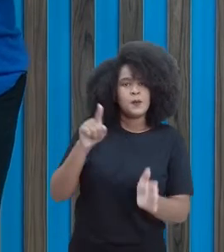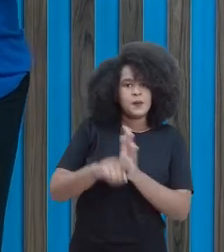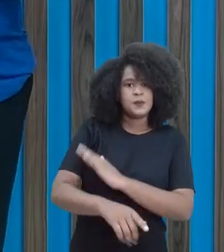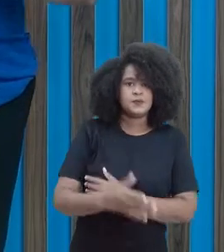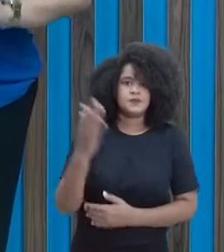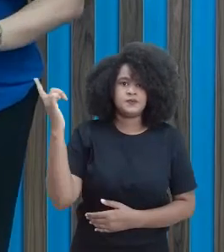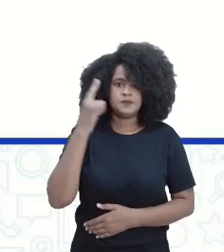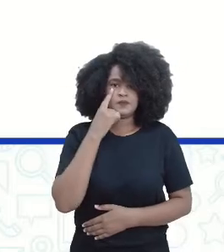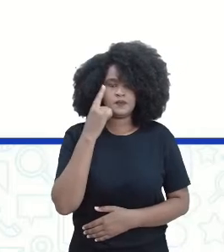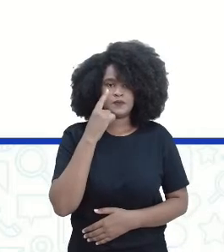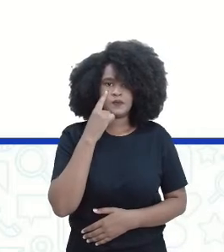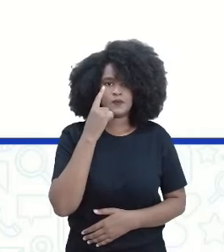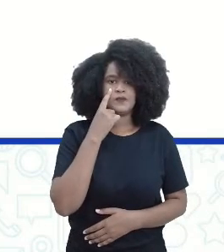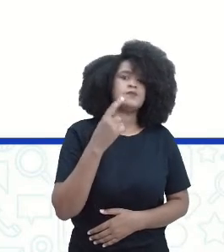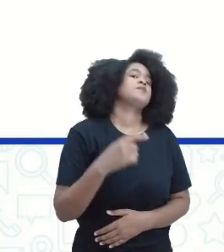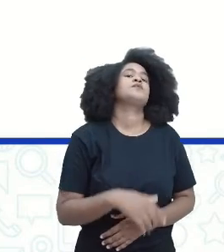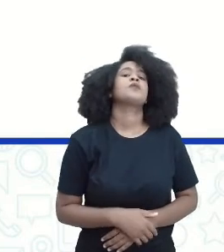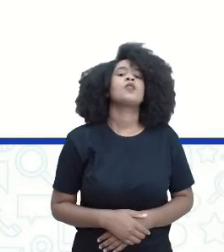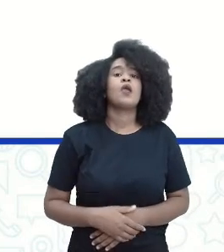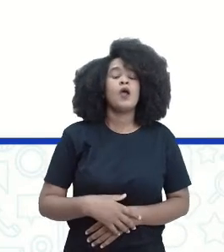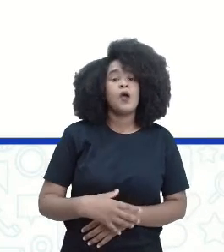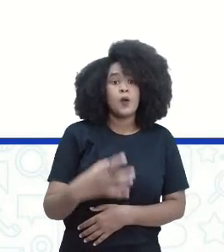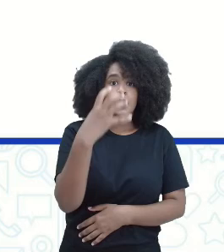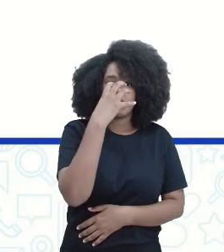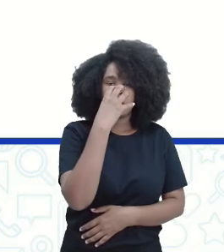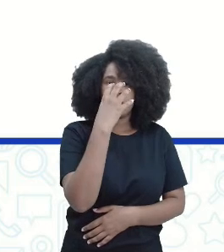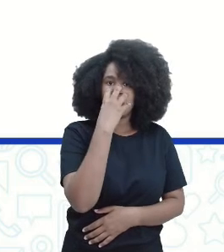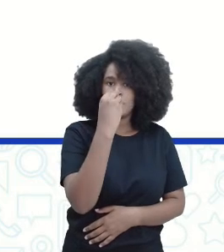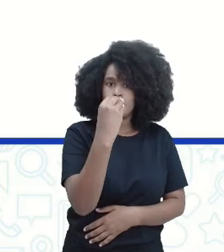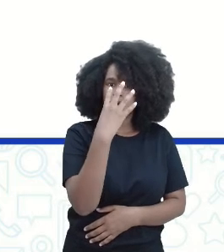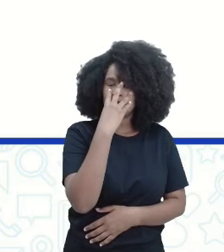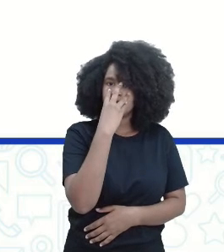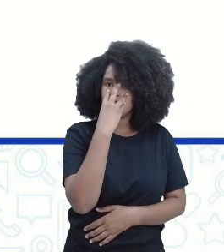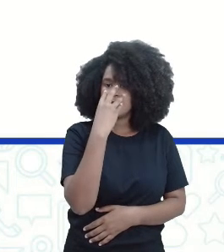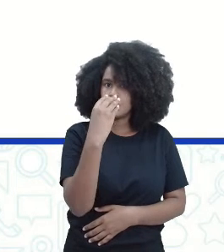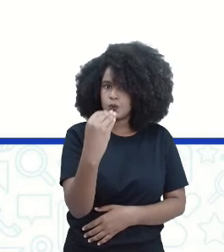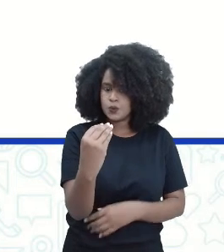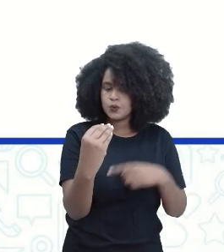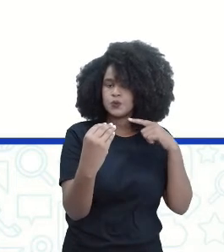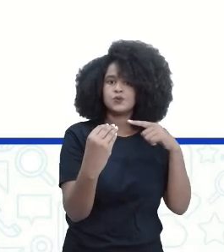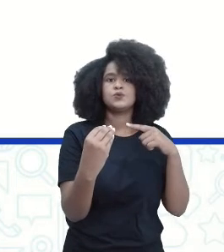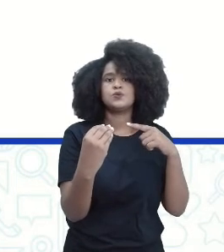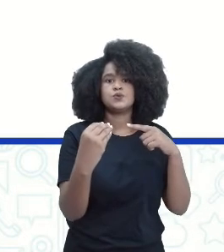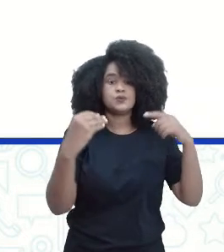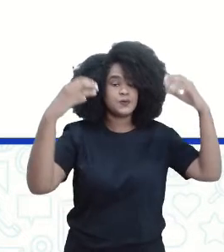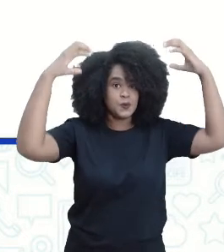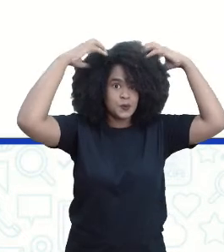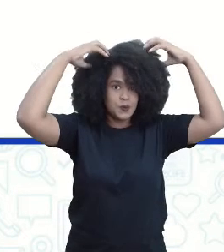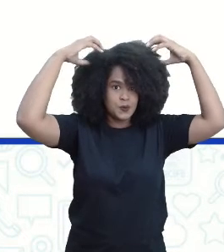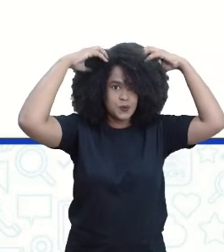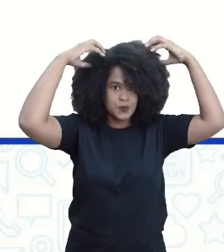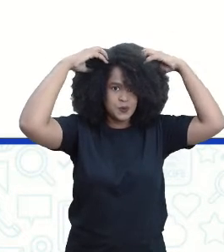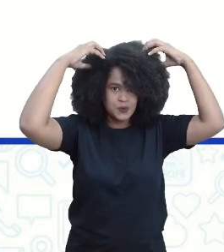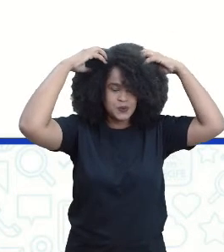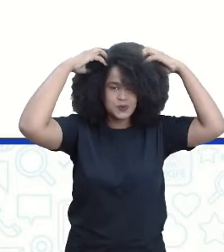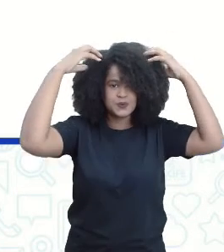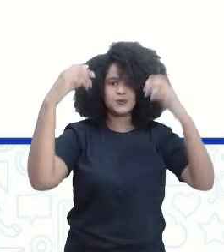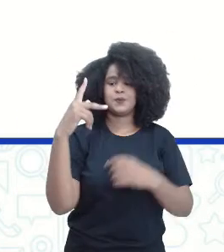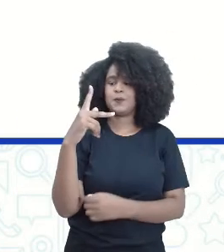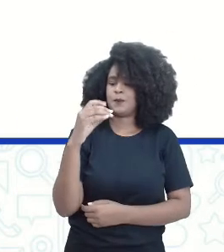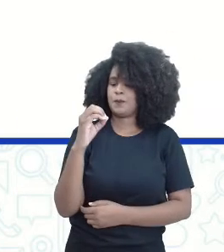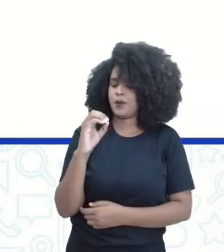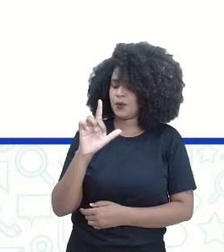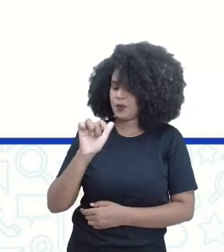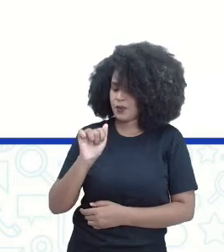Isabel, o urso polar é branco porque vive na neve? Ou o urso polar vive na neve porque é